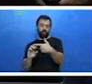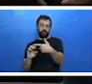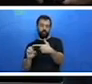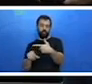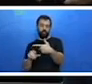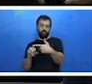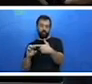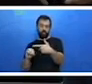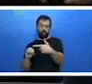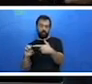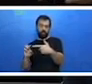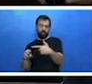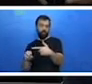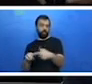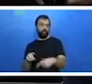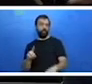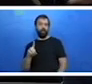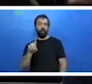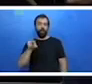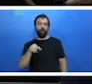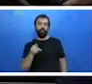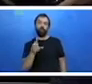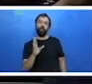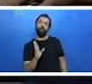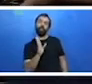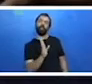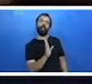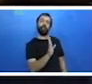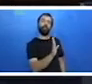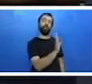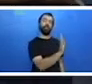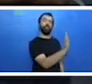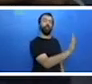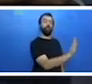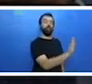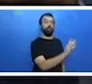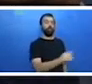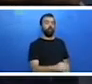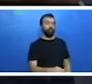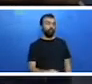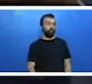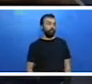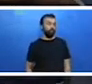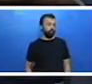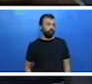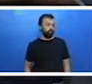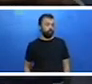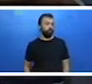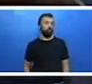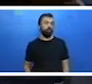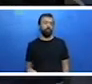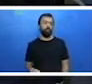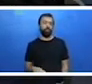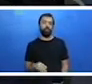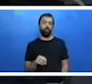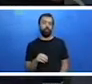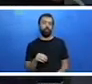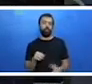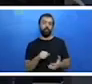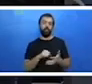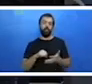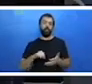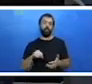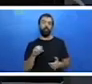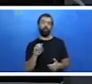para trás, porque eu estou lidando com 2 zeros do 100, certo? Como que eu escrevo isso?